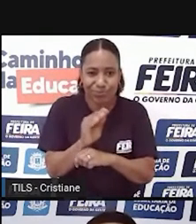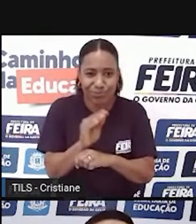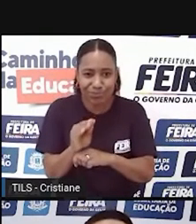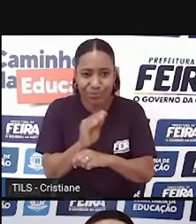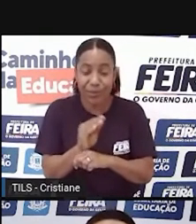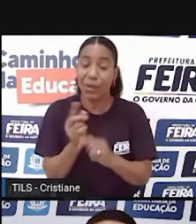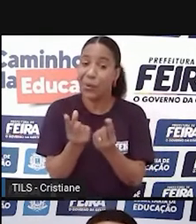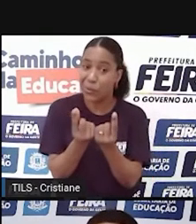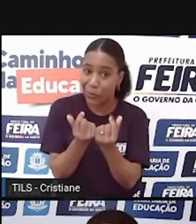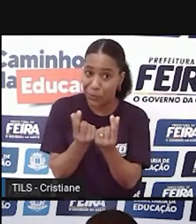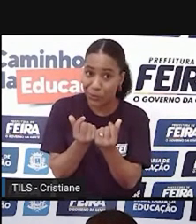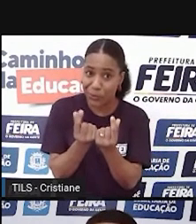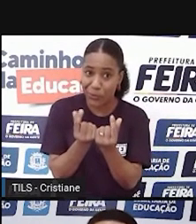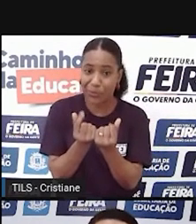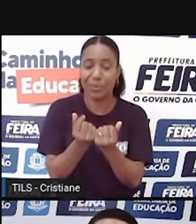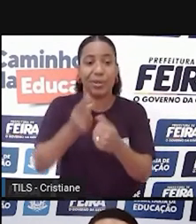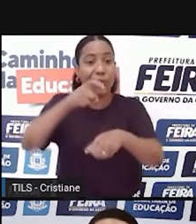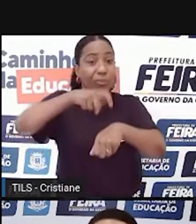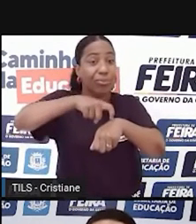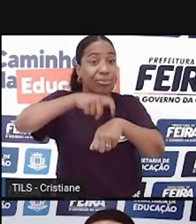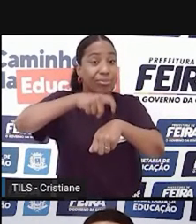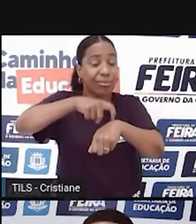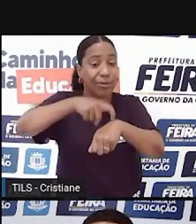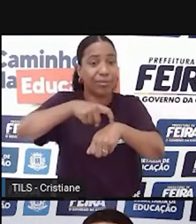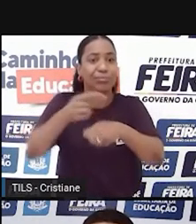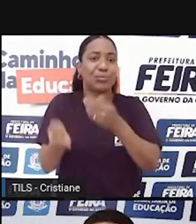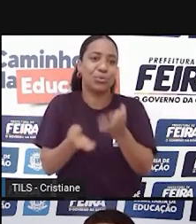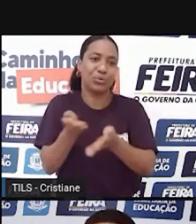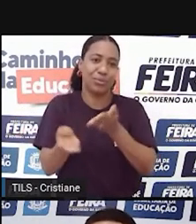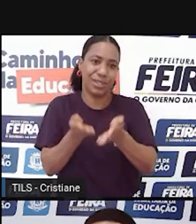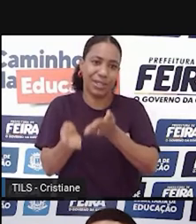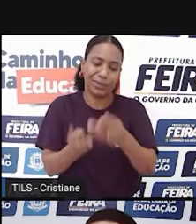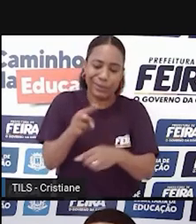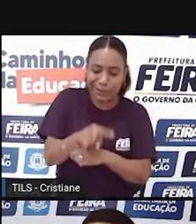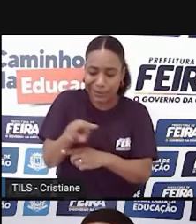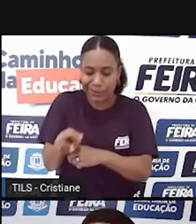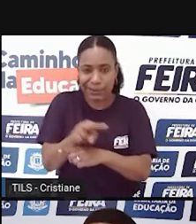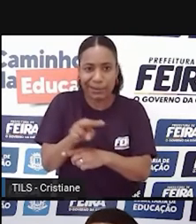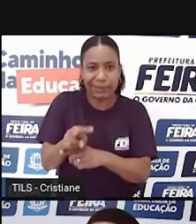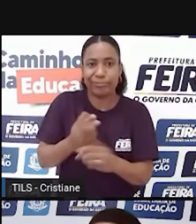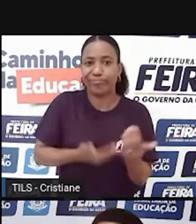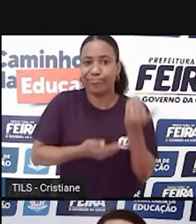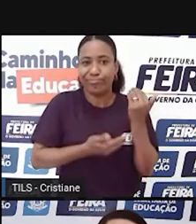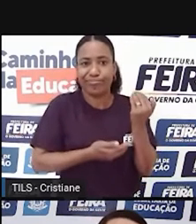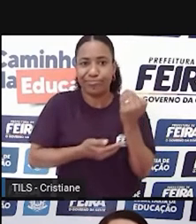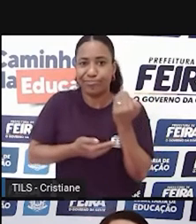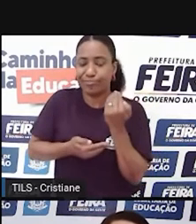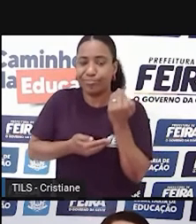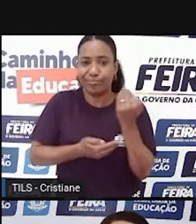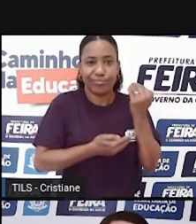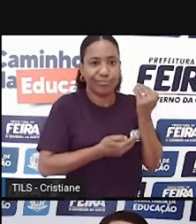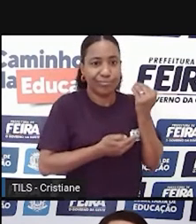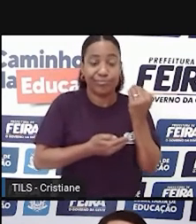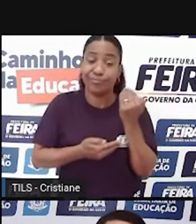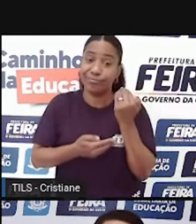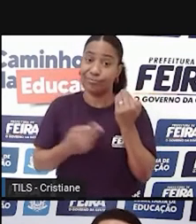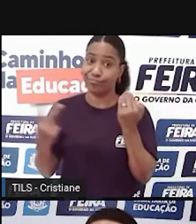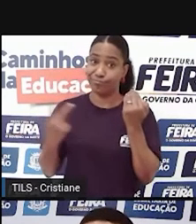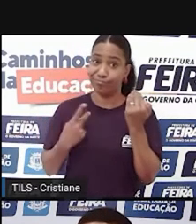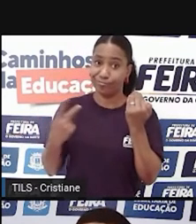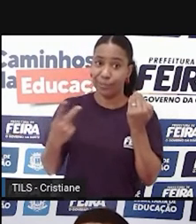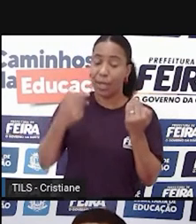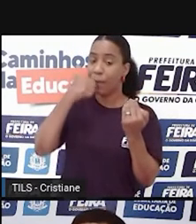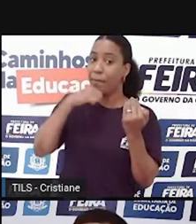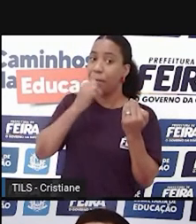recursos financeiros, tempo, né, daquelas pessoas que fizeram aquela criança, que geraram aquela criança. Então,